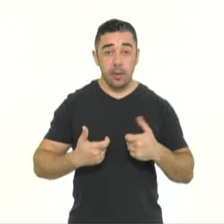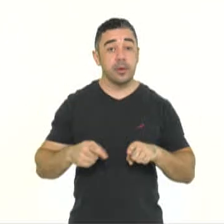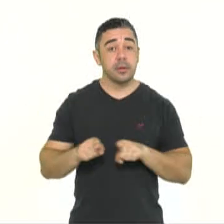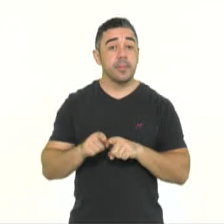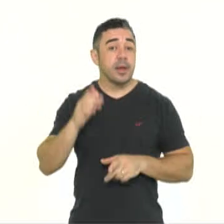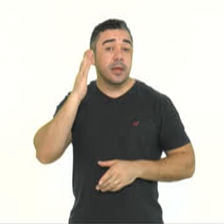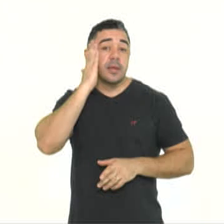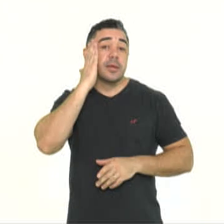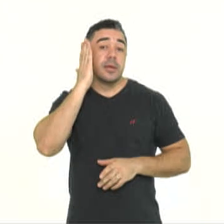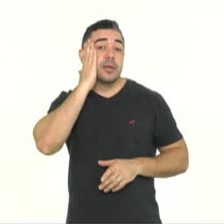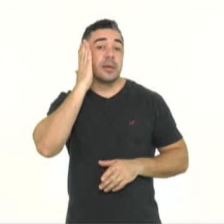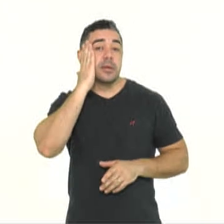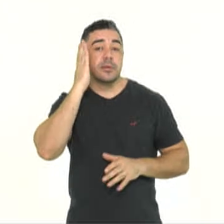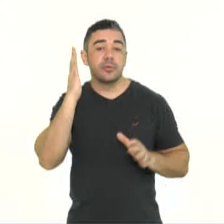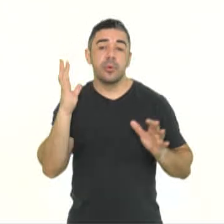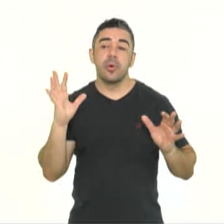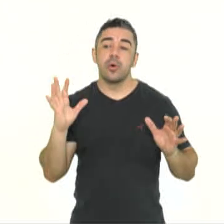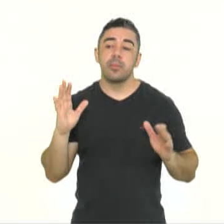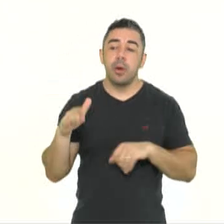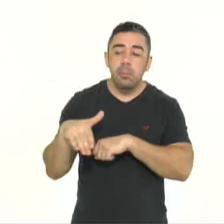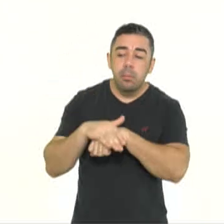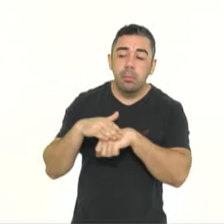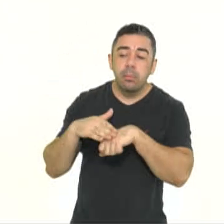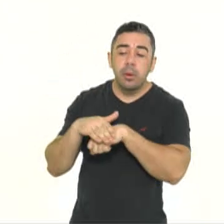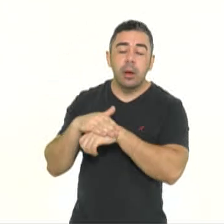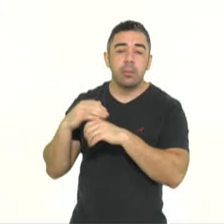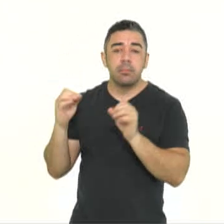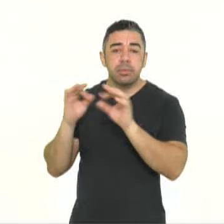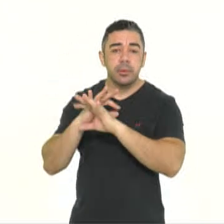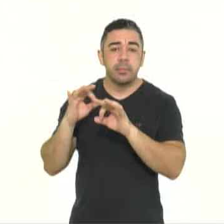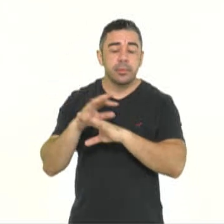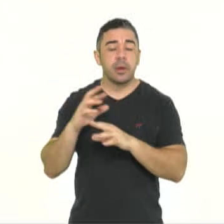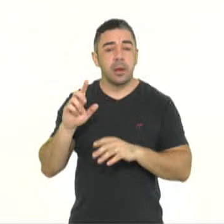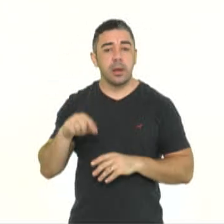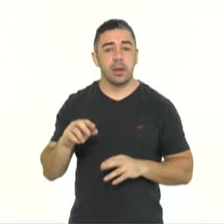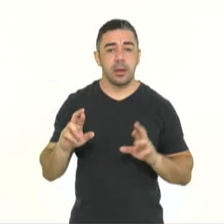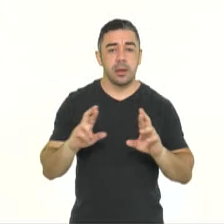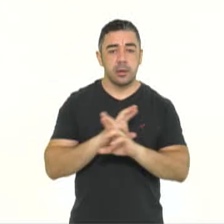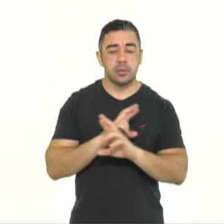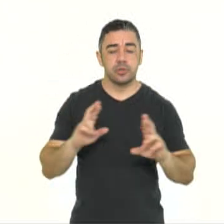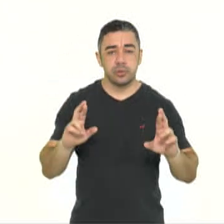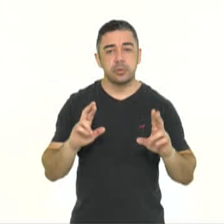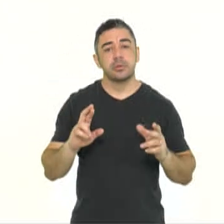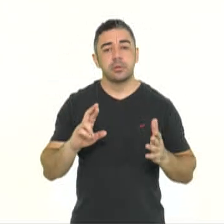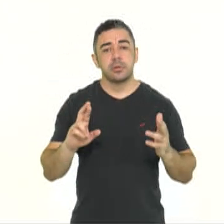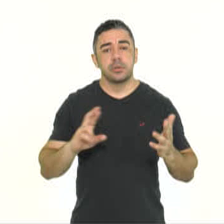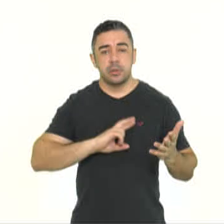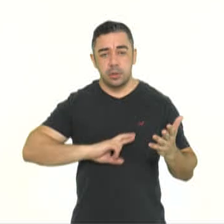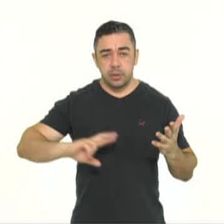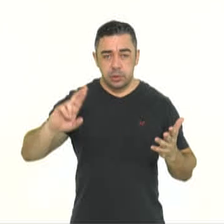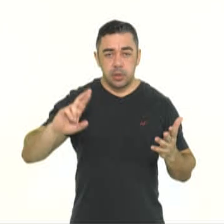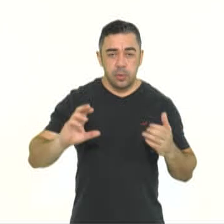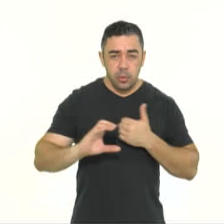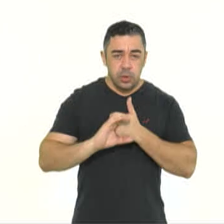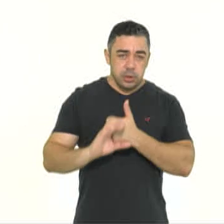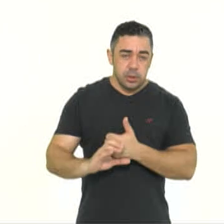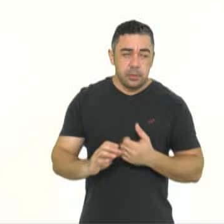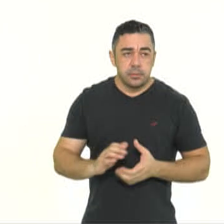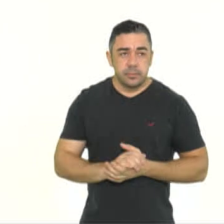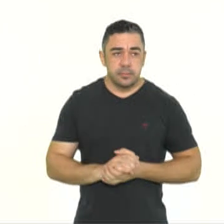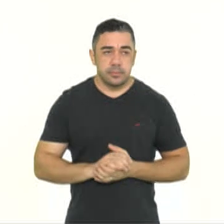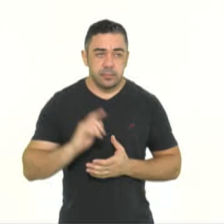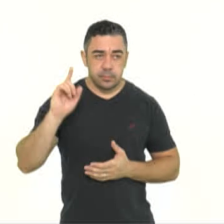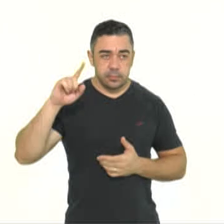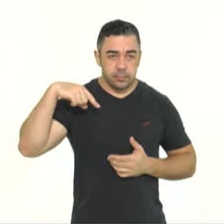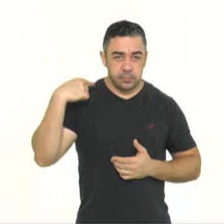soube se aproximar da religião, né? Fazendo uma unidade cultural com o cristianismo, isso foi muito importante. Depois